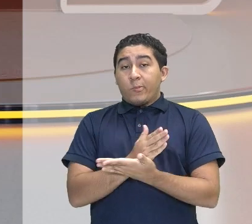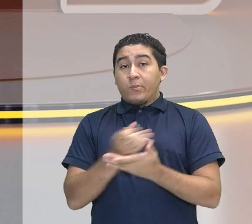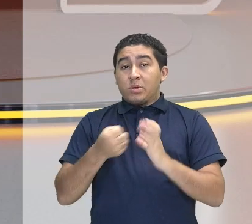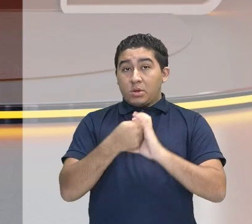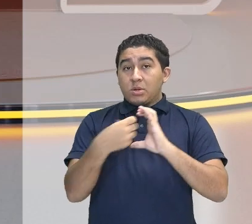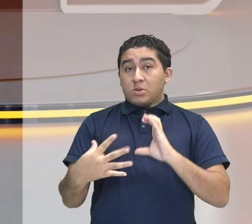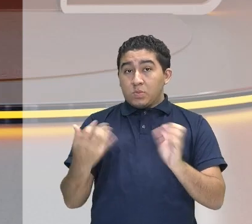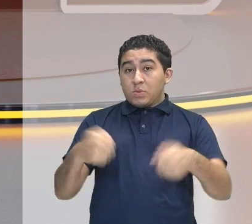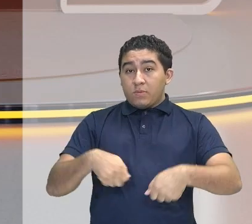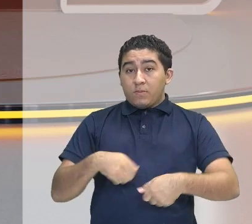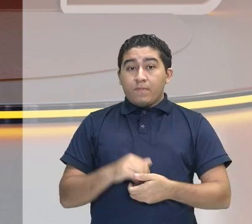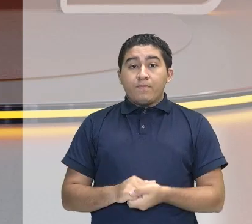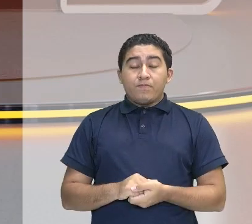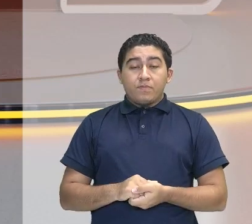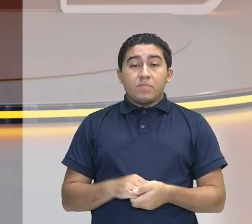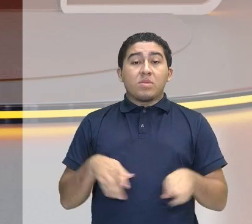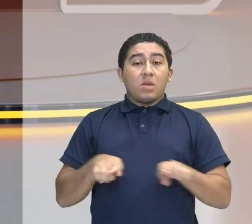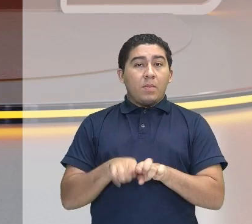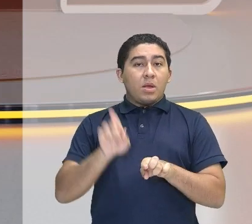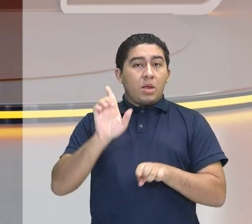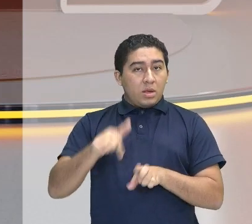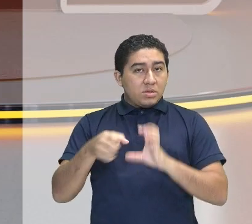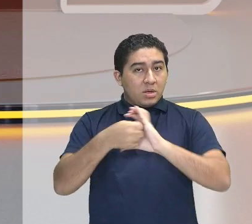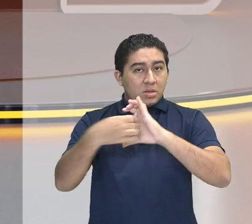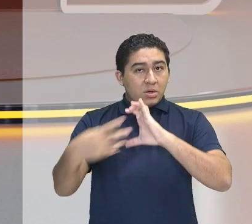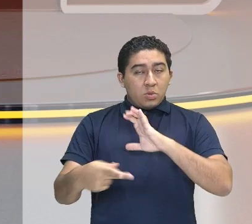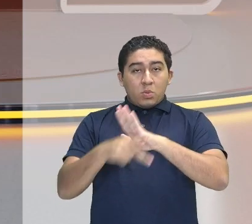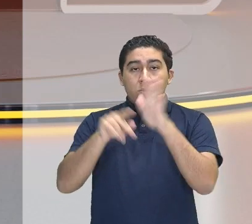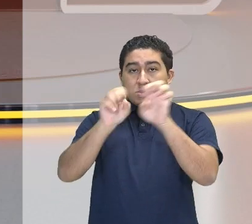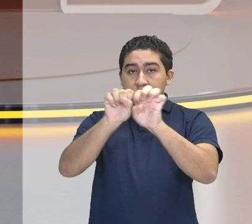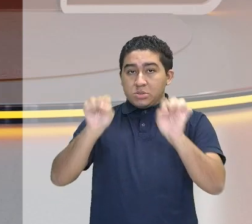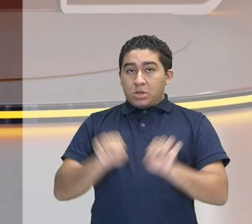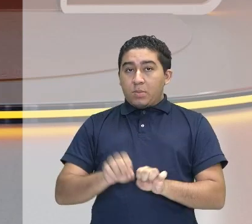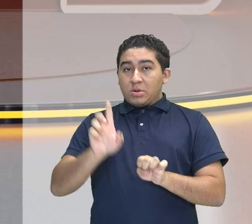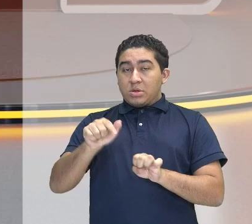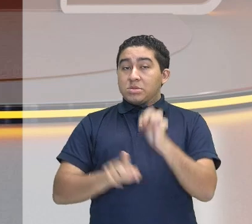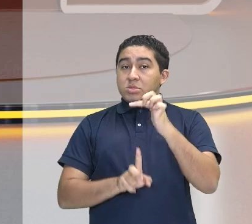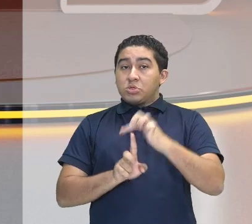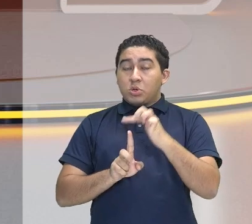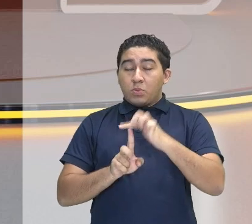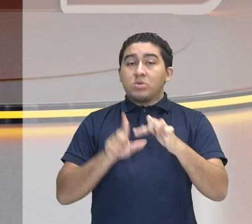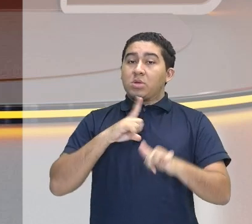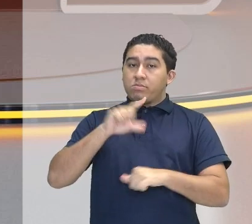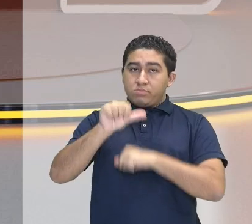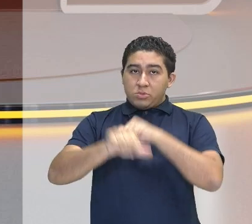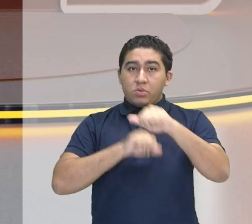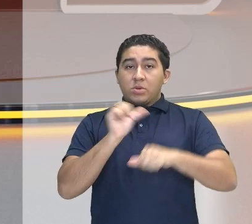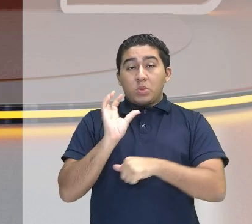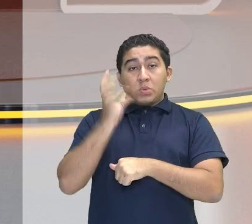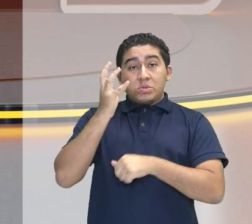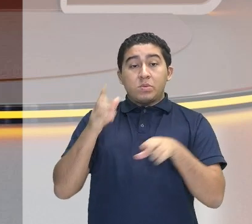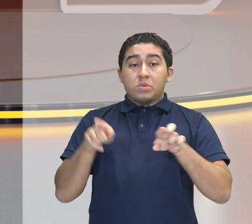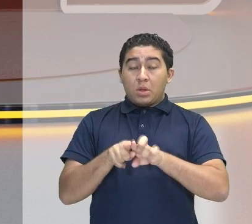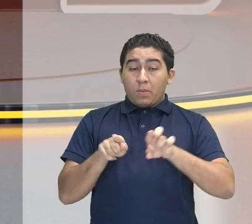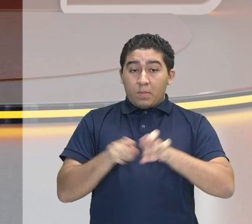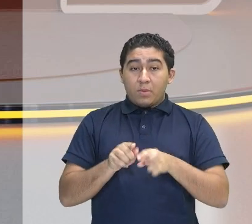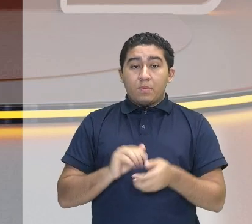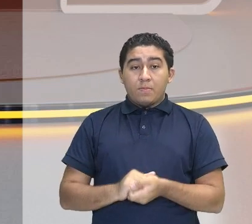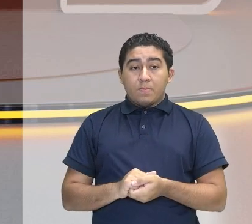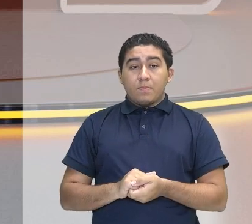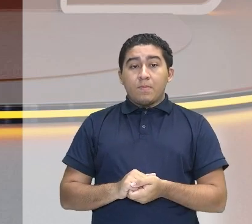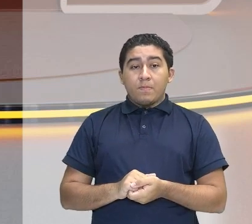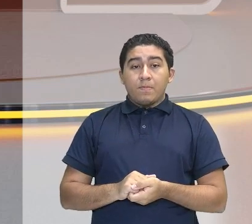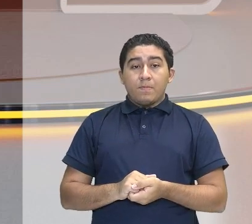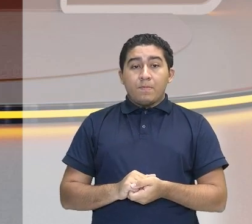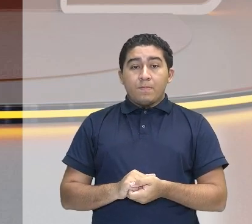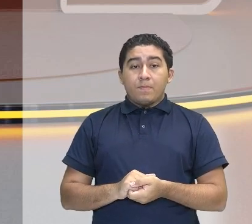né? E essas características do sistema do plantation, elas foram modificadas, né, com o passar dos